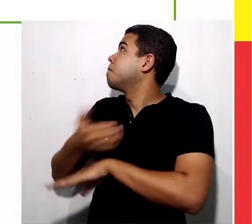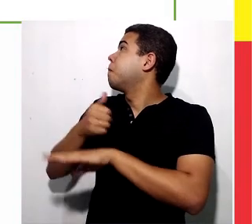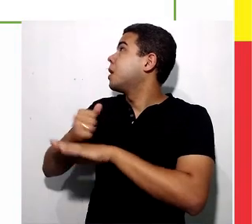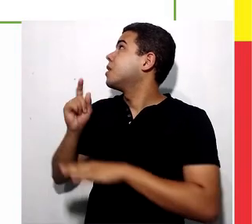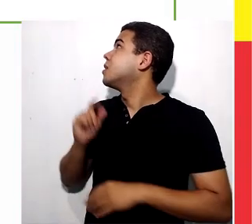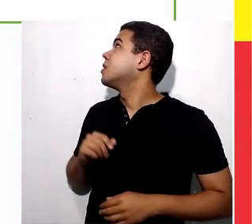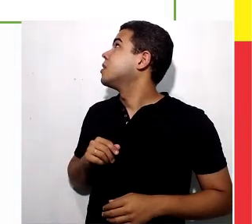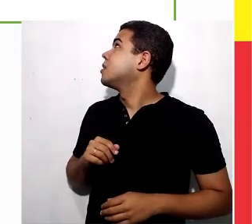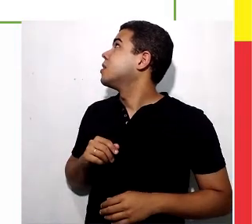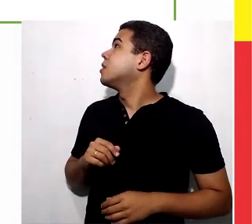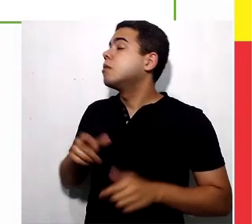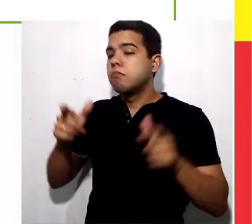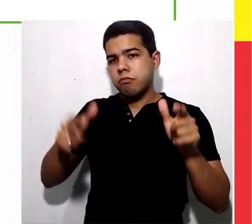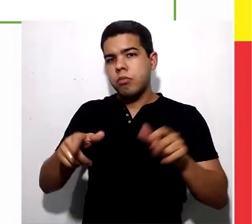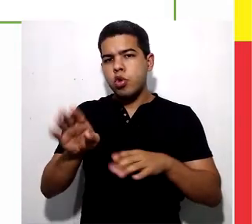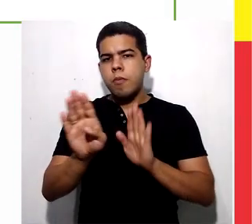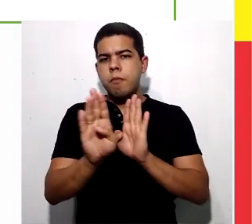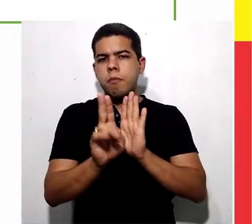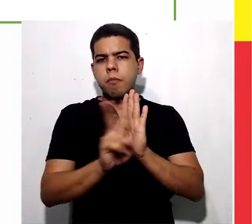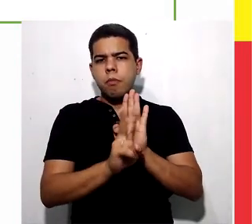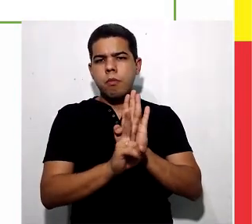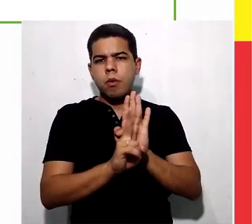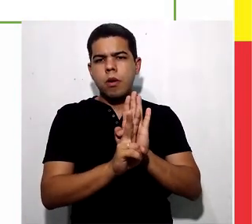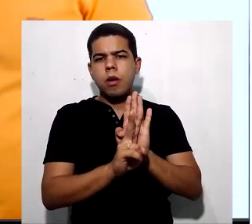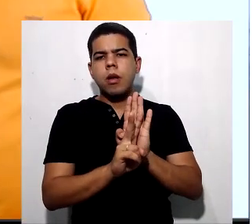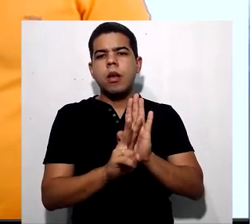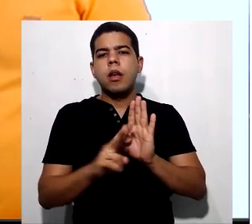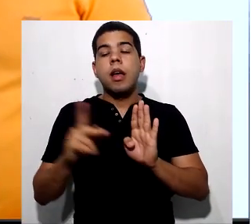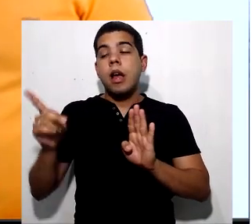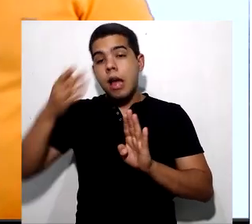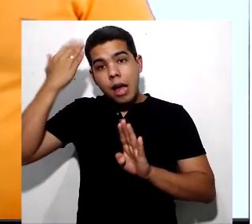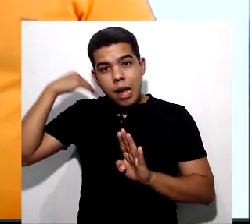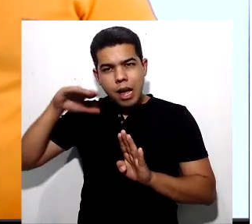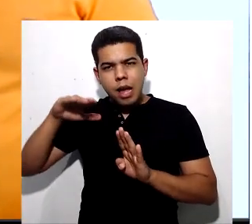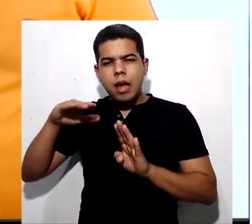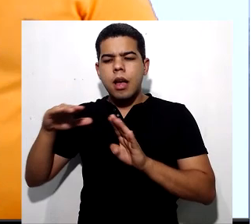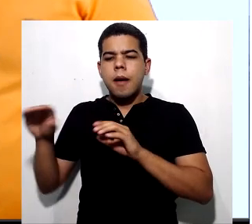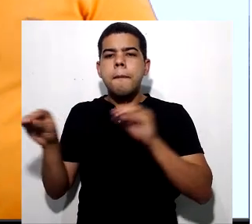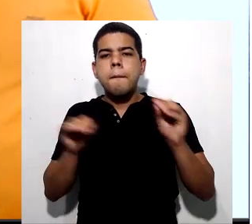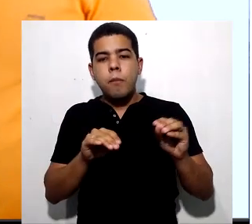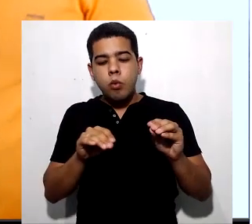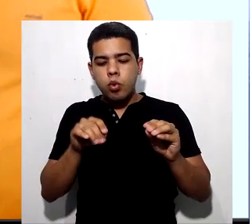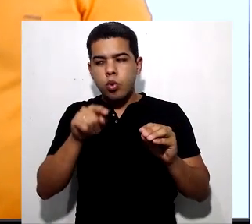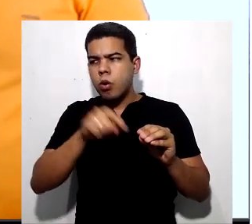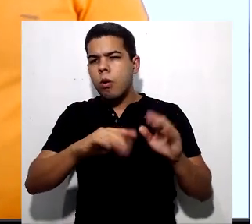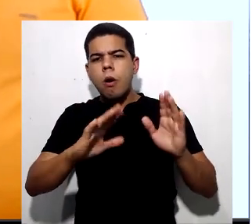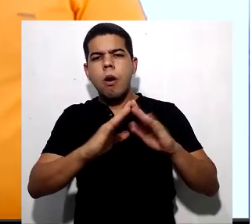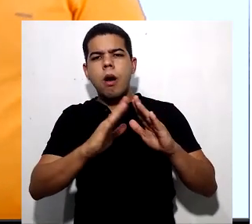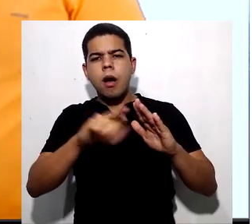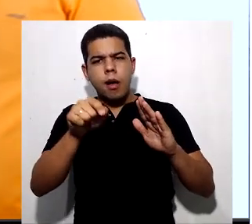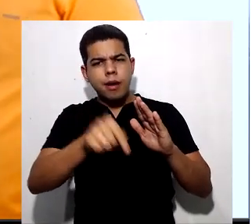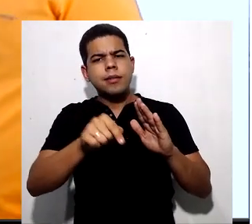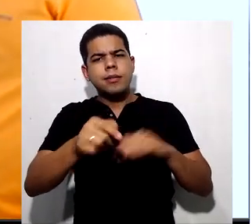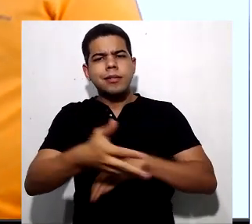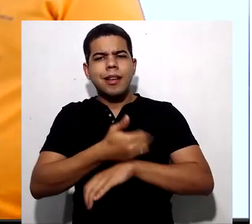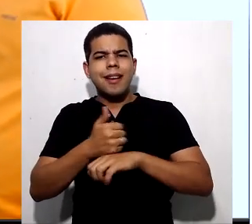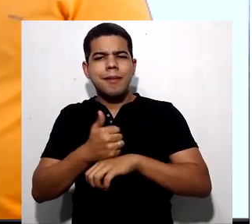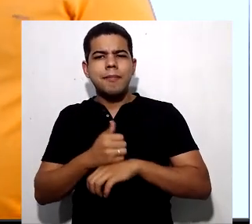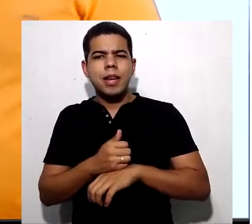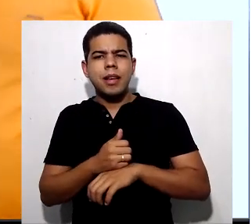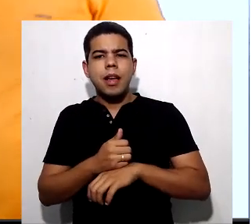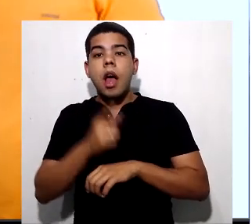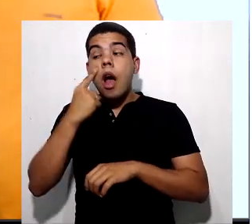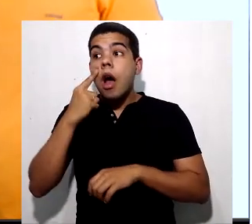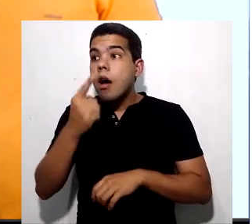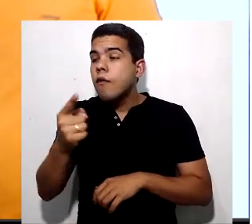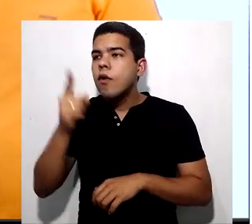Maciel Pinheiro, que fica no bairro da Boa Vista. O que eu tenho a dizer é o seguinte: Clarice morou na Praça Maciel Pinheiro, e de lá ela viu o